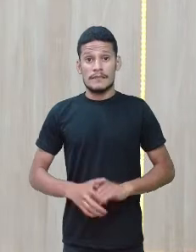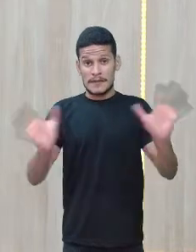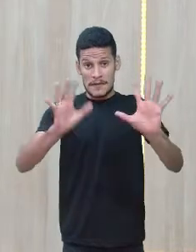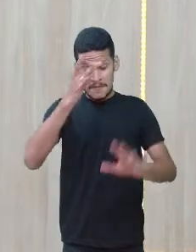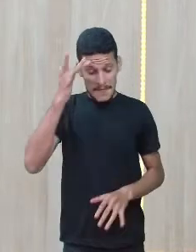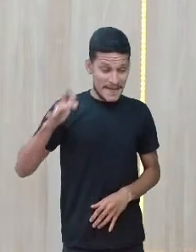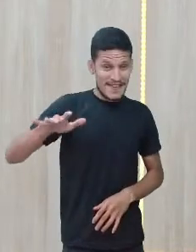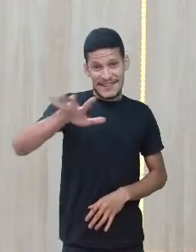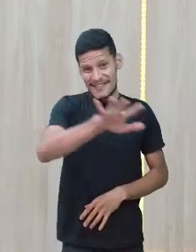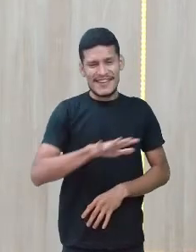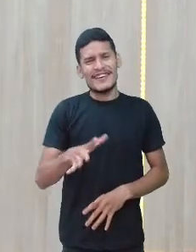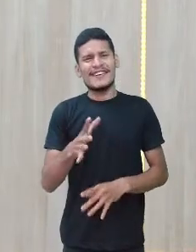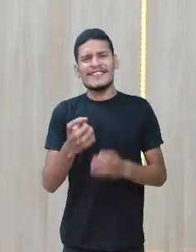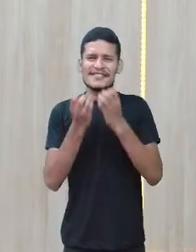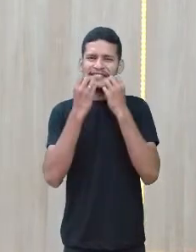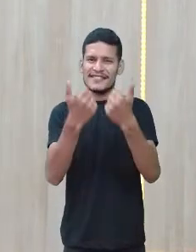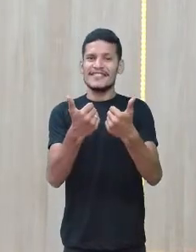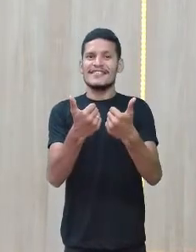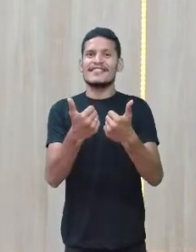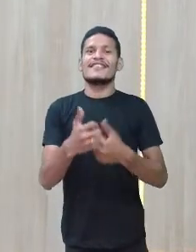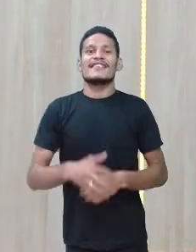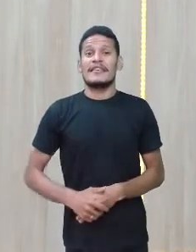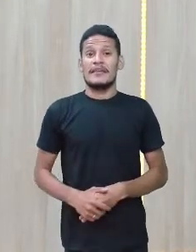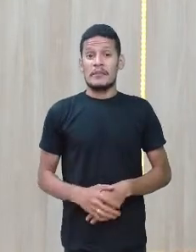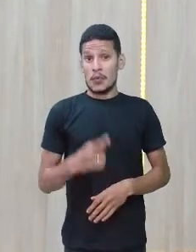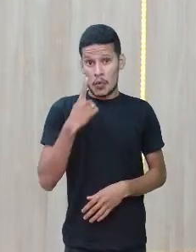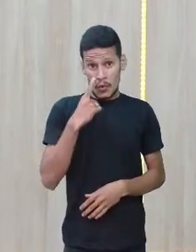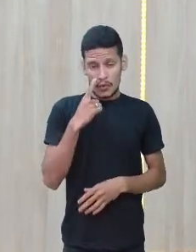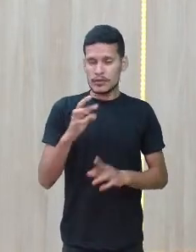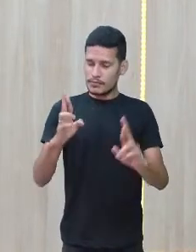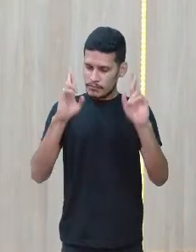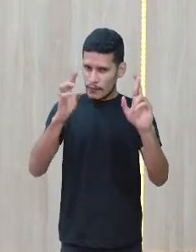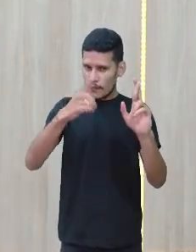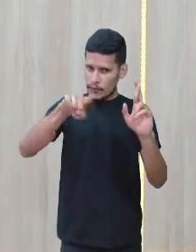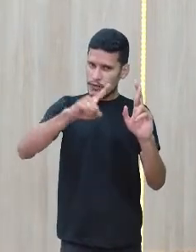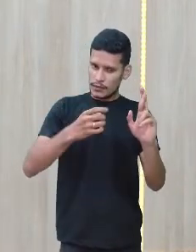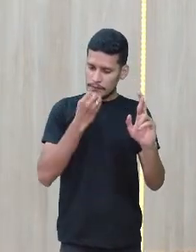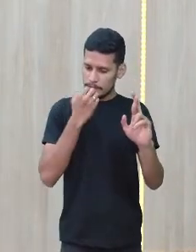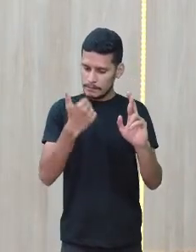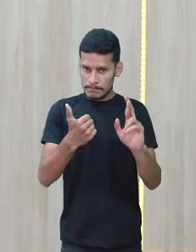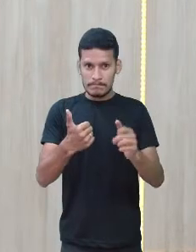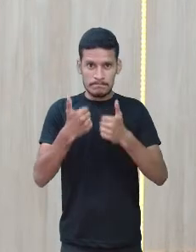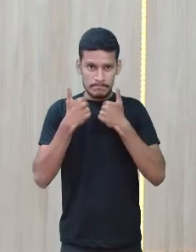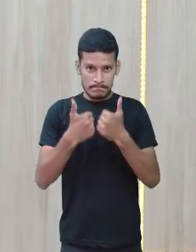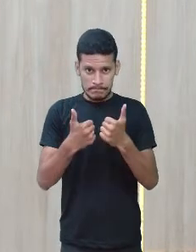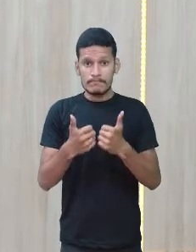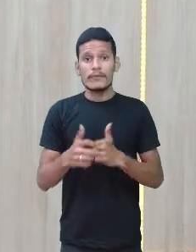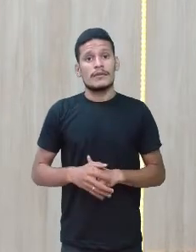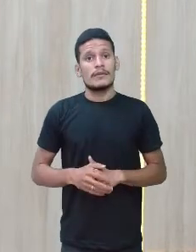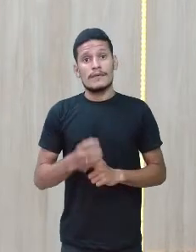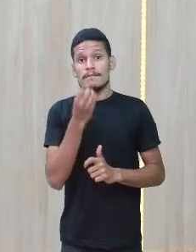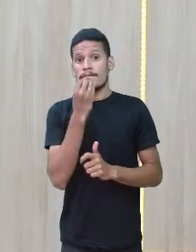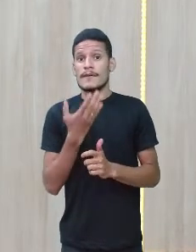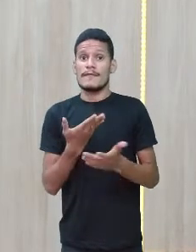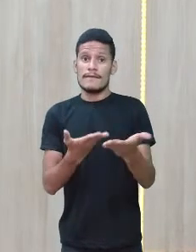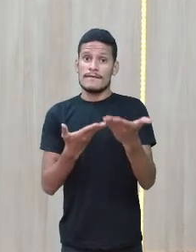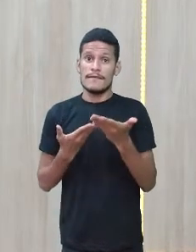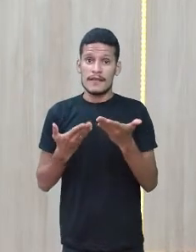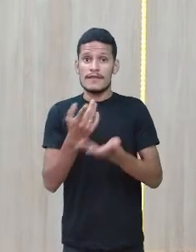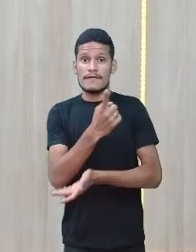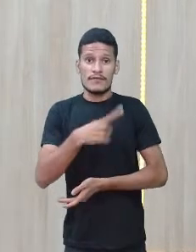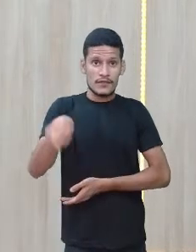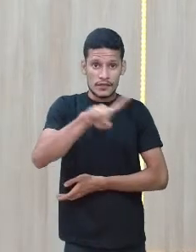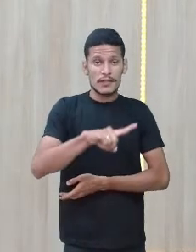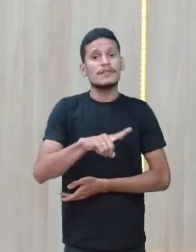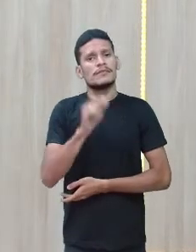E aí, pessoas? Tudo bem com vocês? Espero que todos e todas estejam bem. Sejam todos e todas